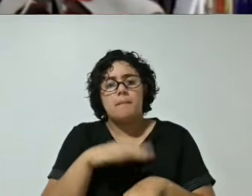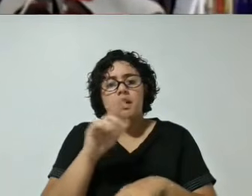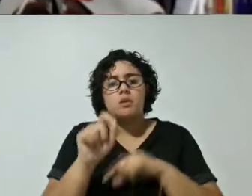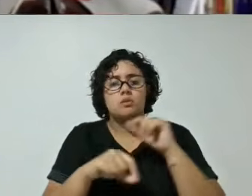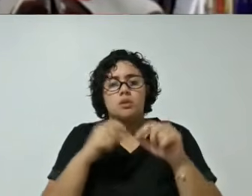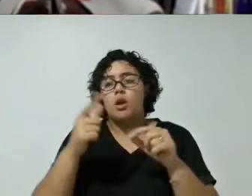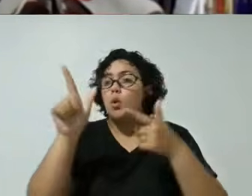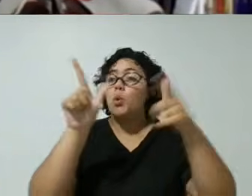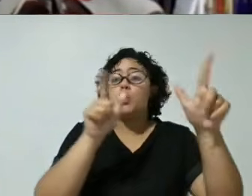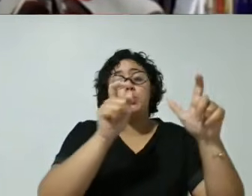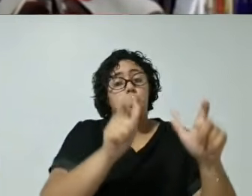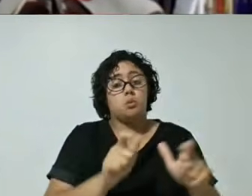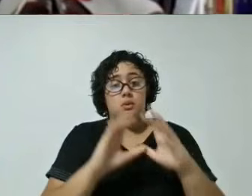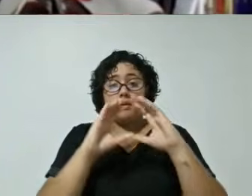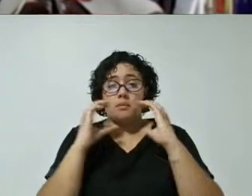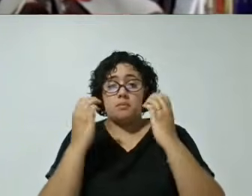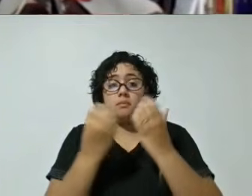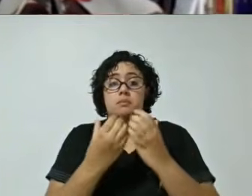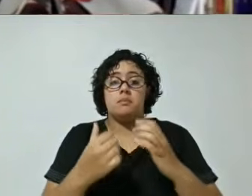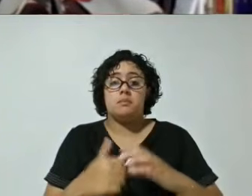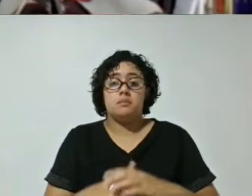comunidade.